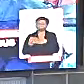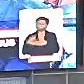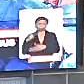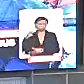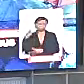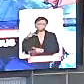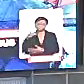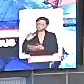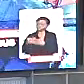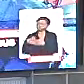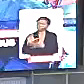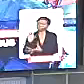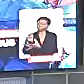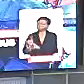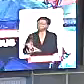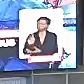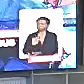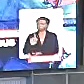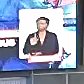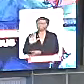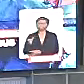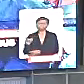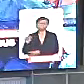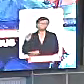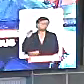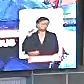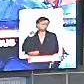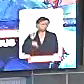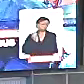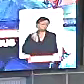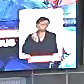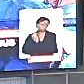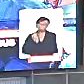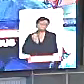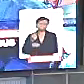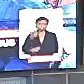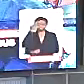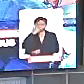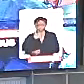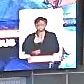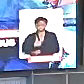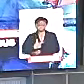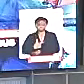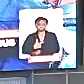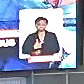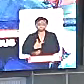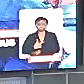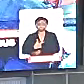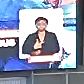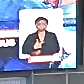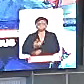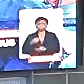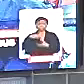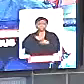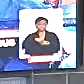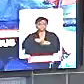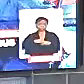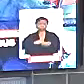acontecendo no decorrer de tantos anos eh vejo eu dentro daquela casa de